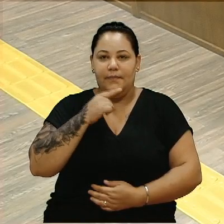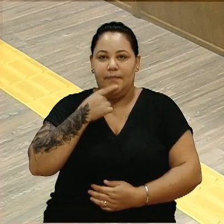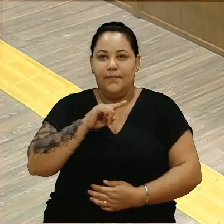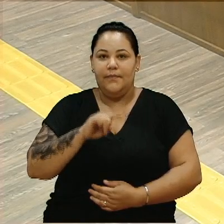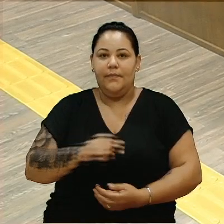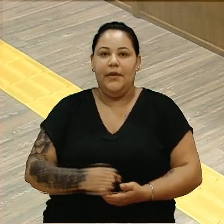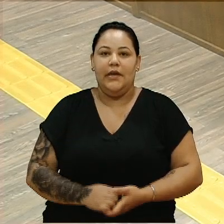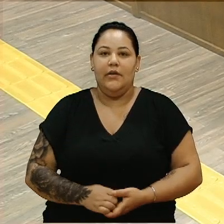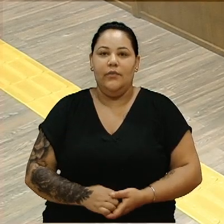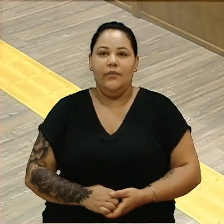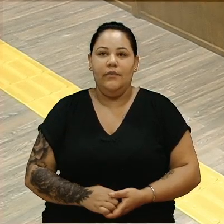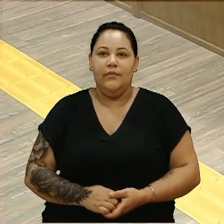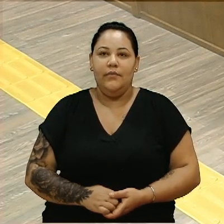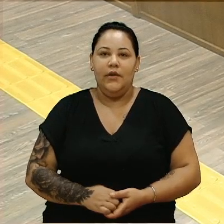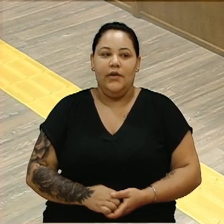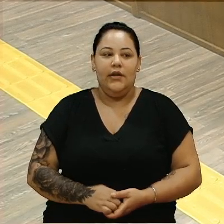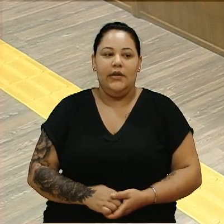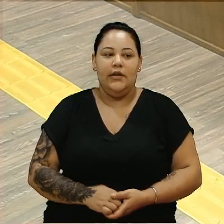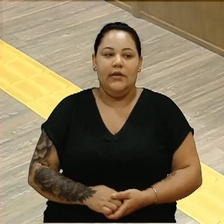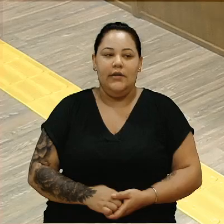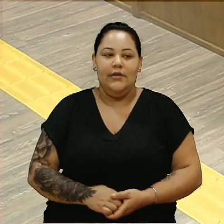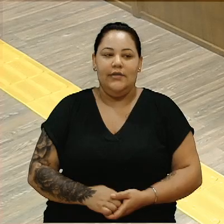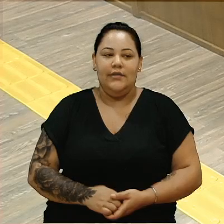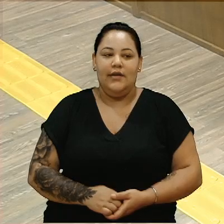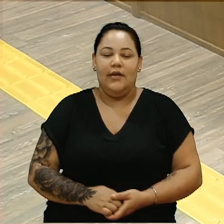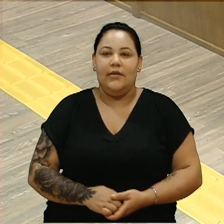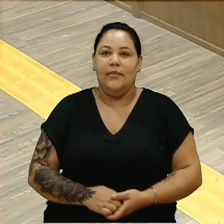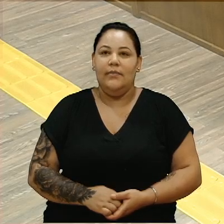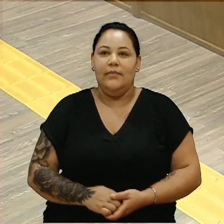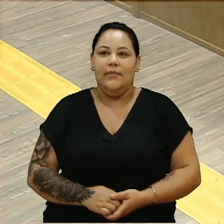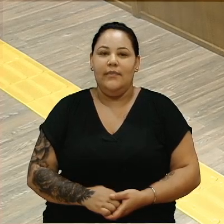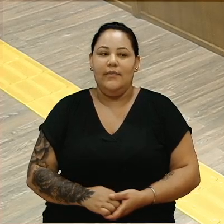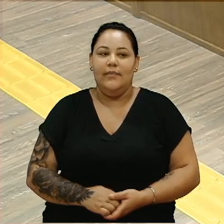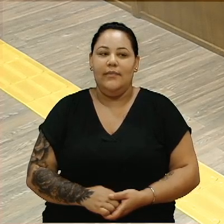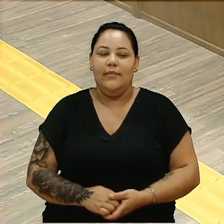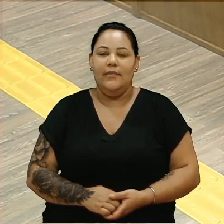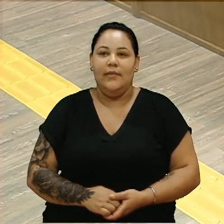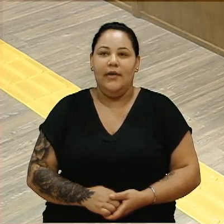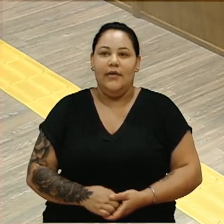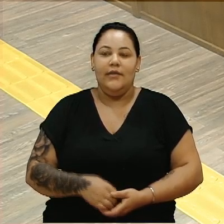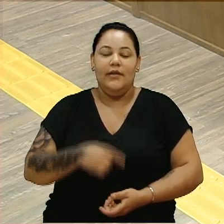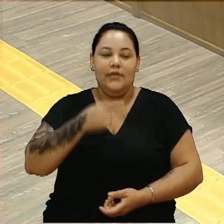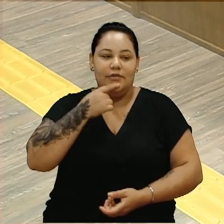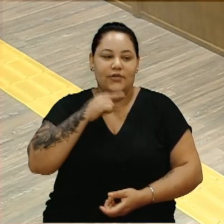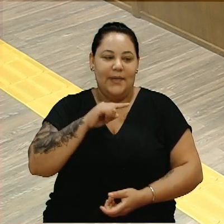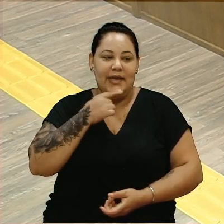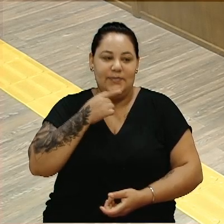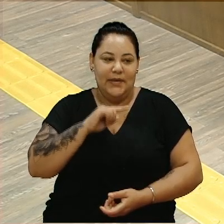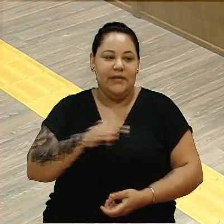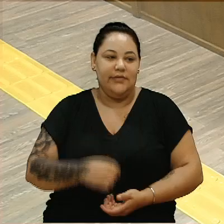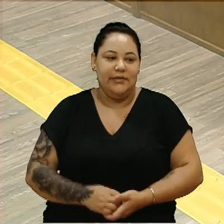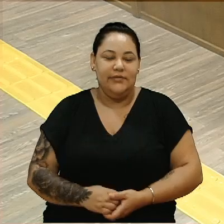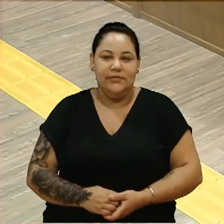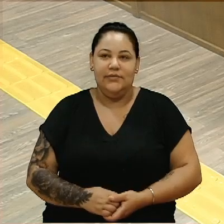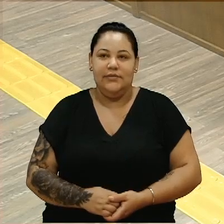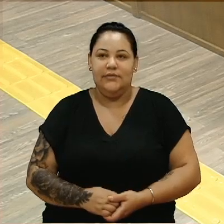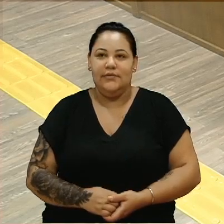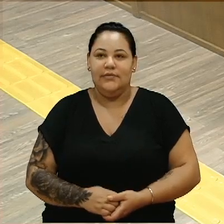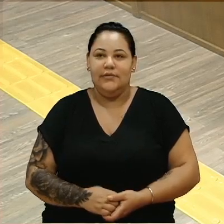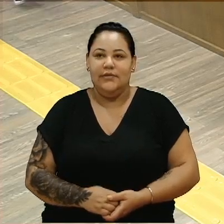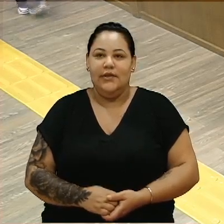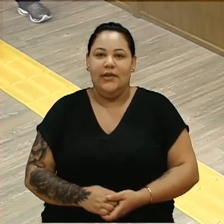Da tribuna, vereador Caleb Garbim, da Velha Arena. do Cristo Redentor. Da Velha